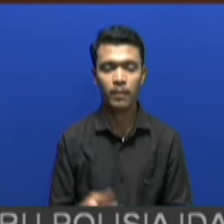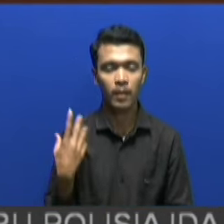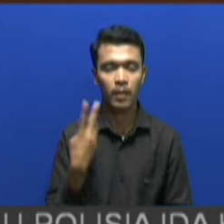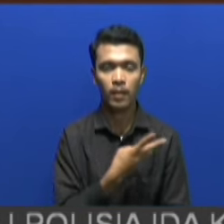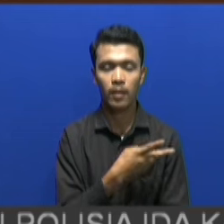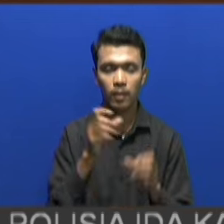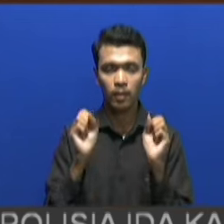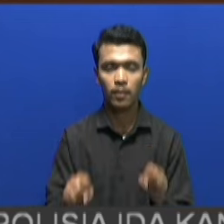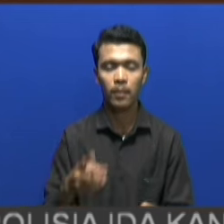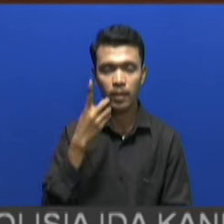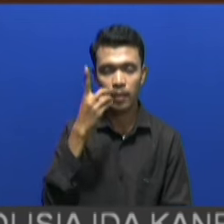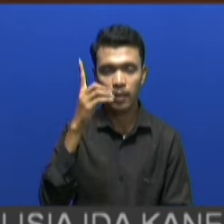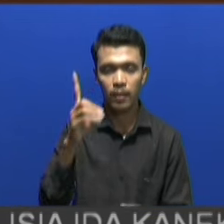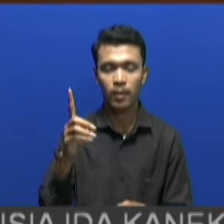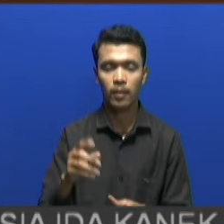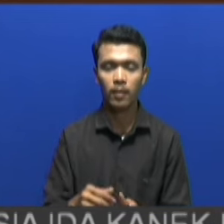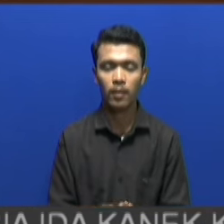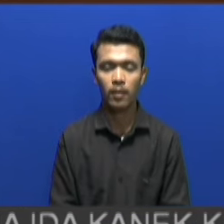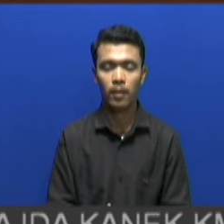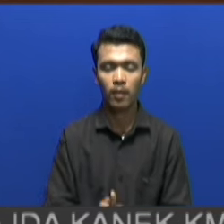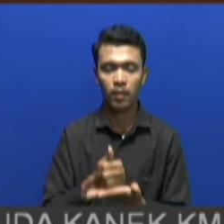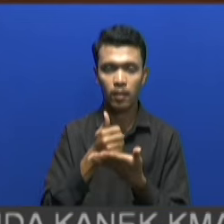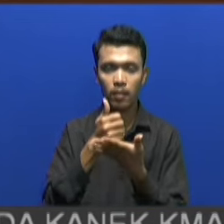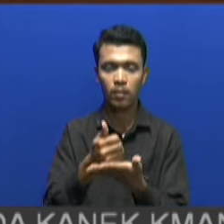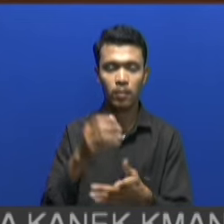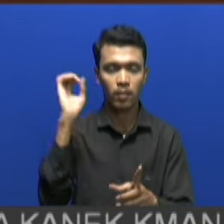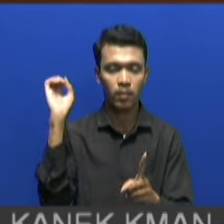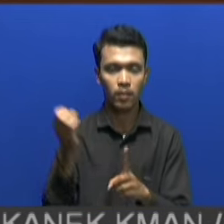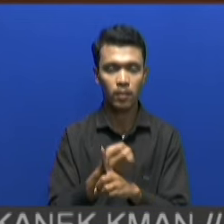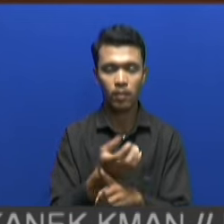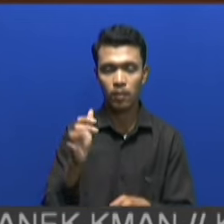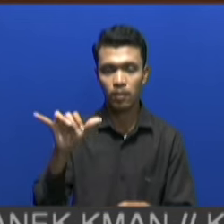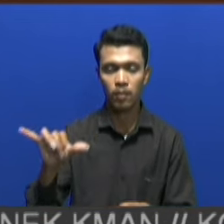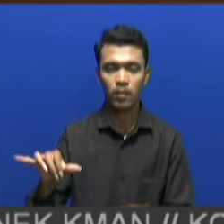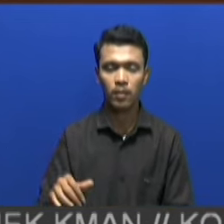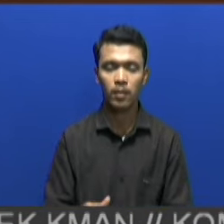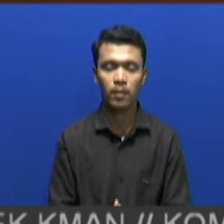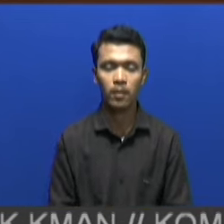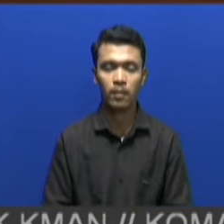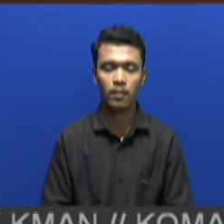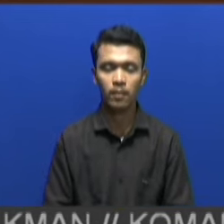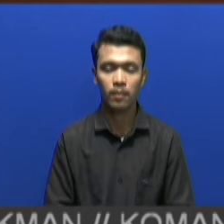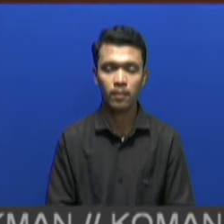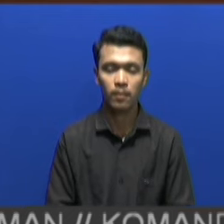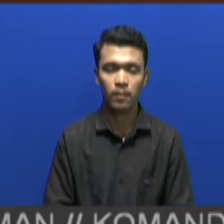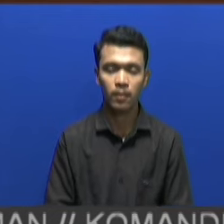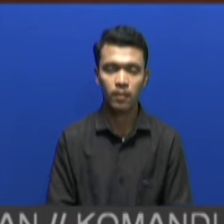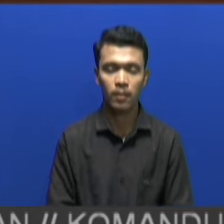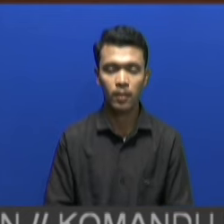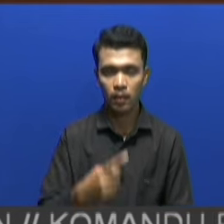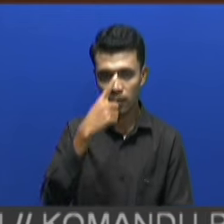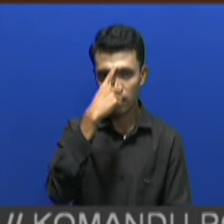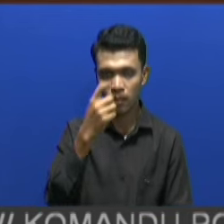Itabel dia merece dunia atau bela atende dunia objektif sirawing temine tambah itenya